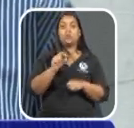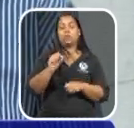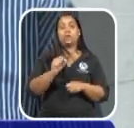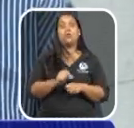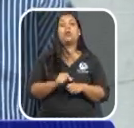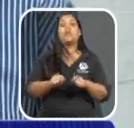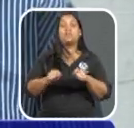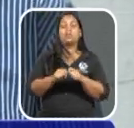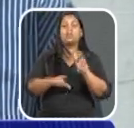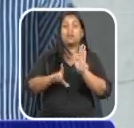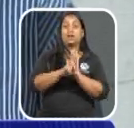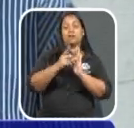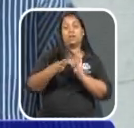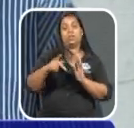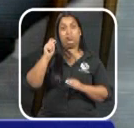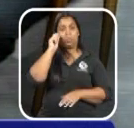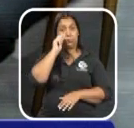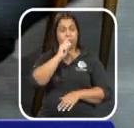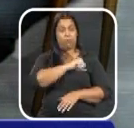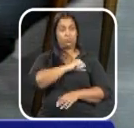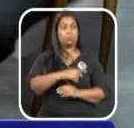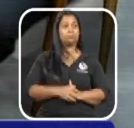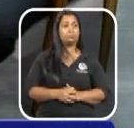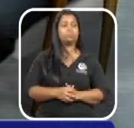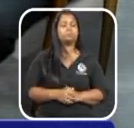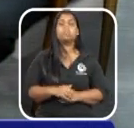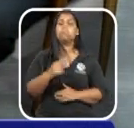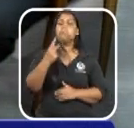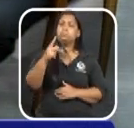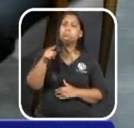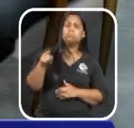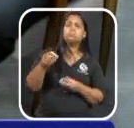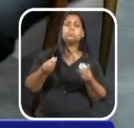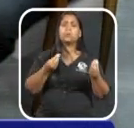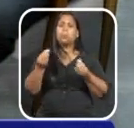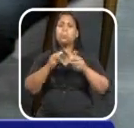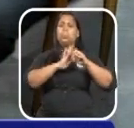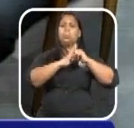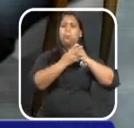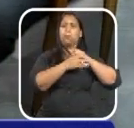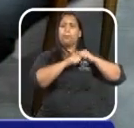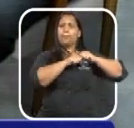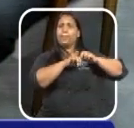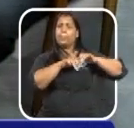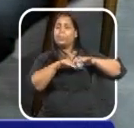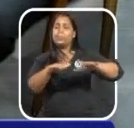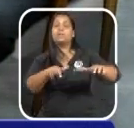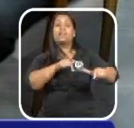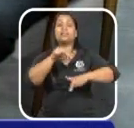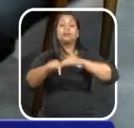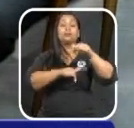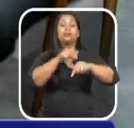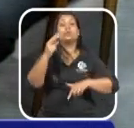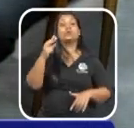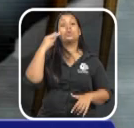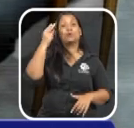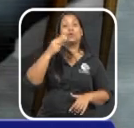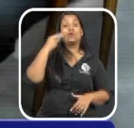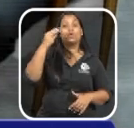de legislar no município de São José do Rio Preto. E para o senhor, como foi passar por uma pandemia, trabalhando como